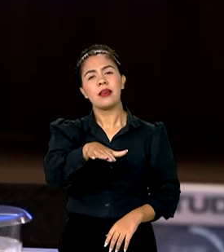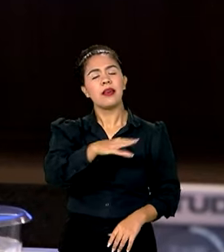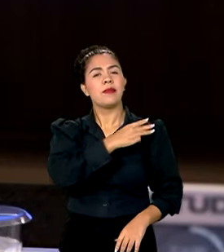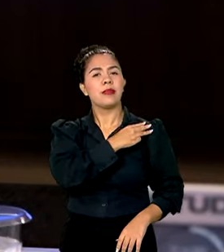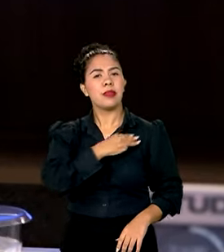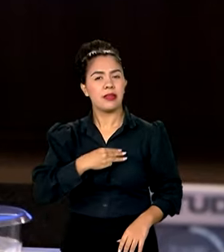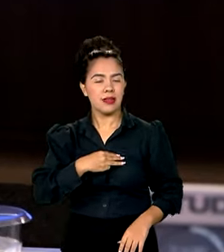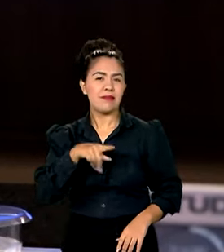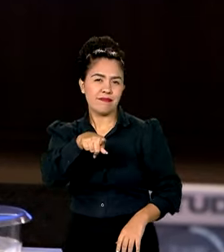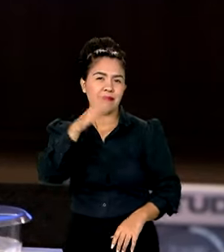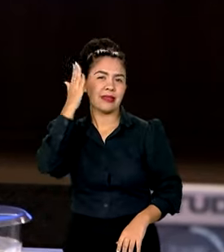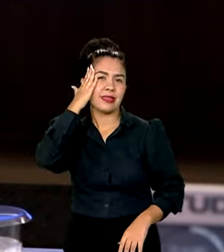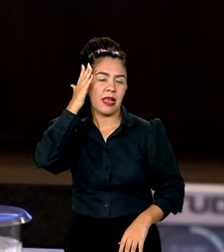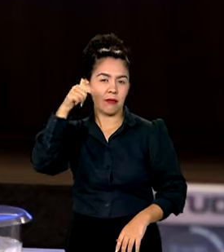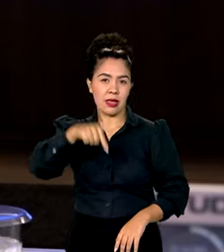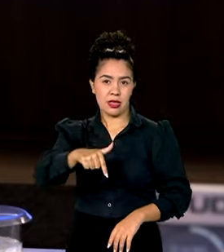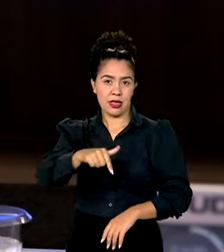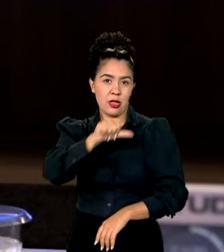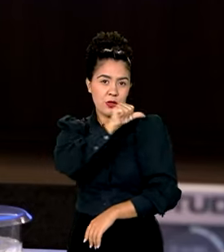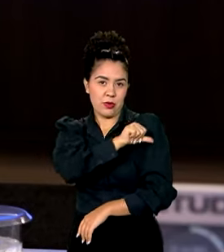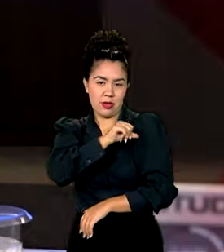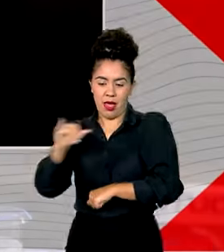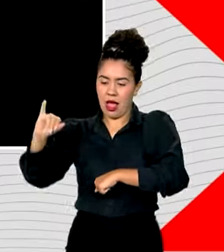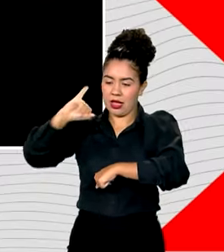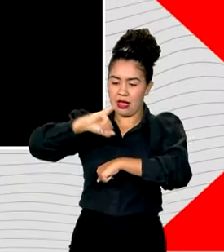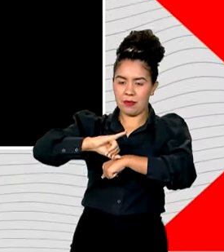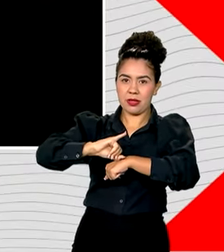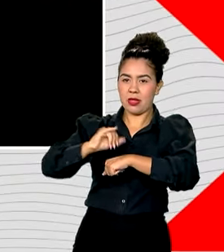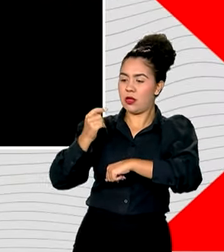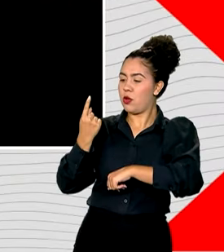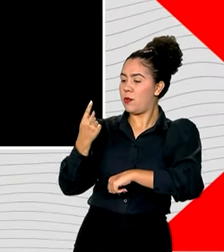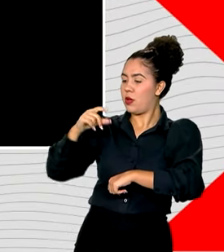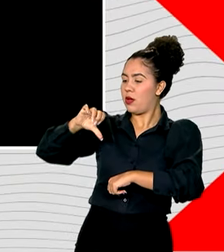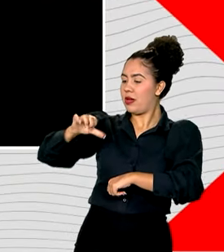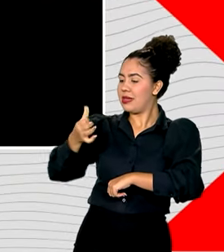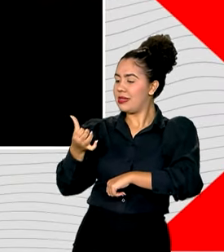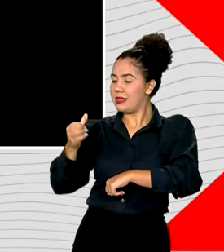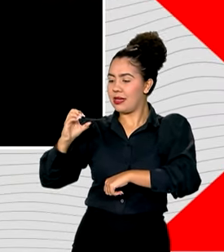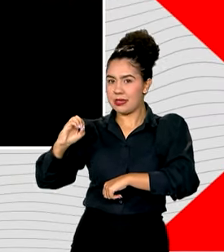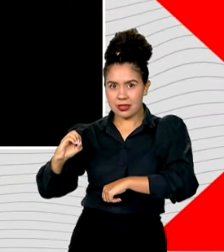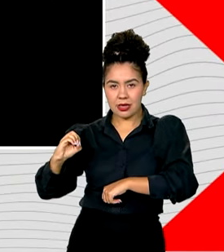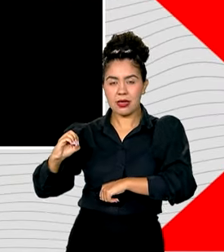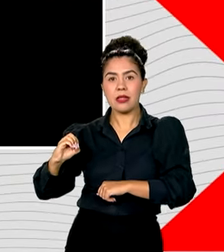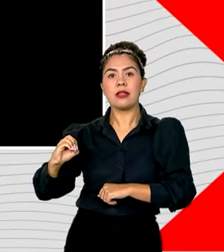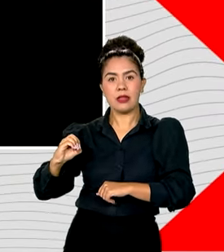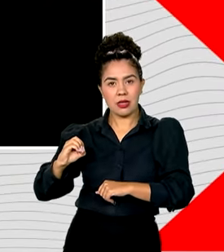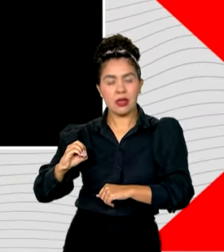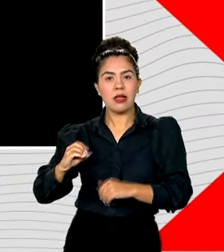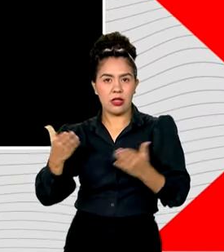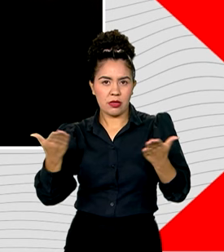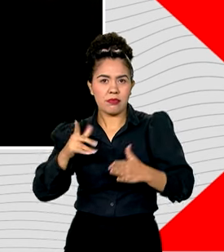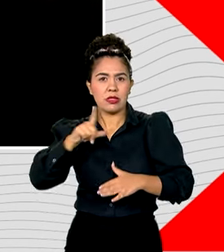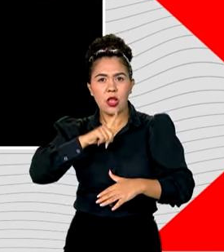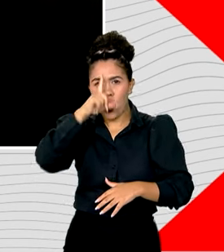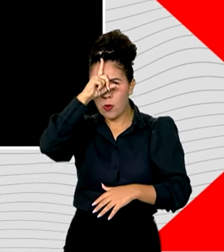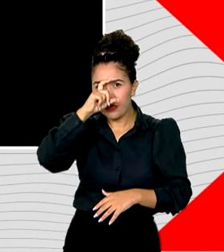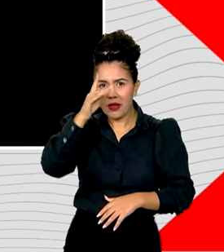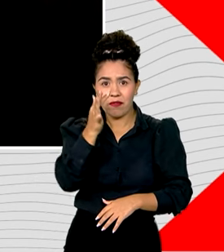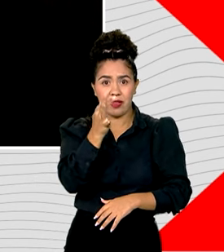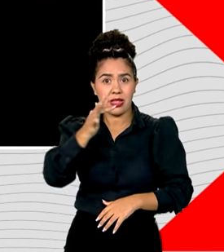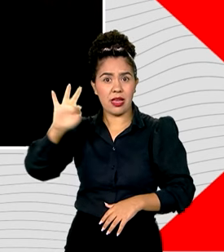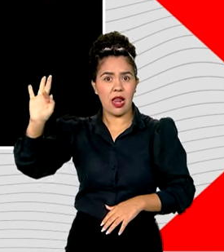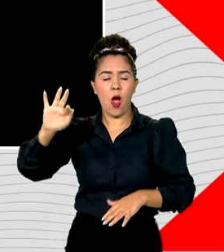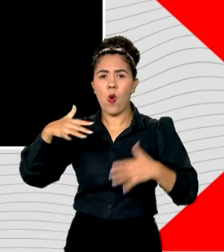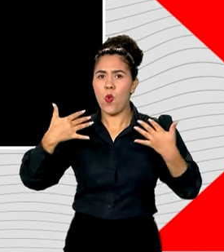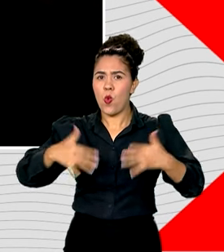gente sabe o Rio de Janeiro foi capital até 1960 em função disso tem uma rede de hospitais federais que é a maior do